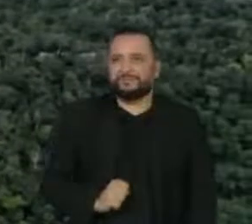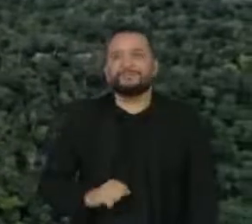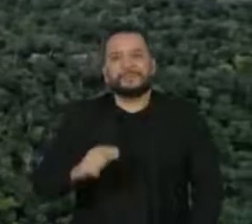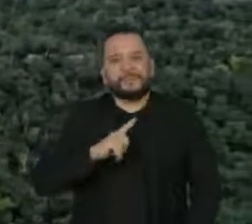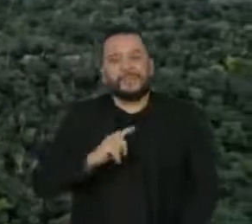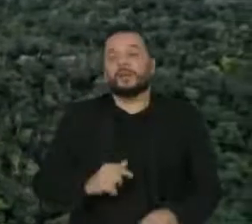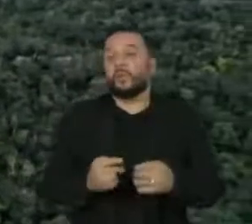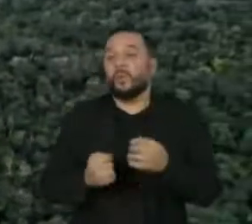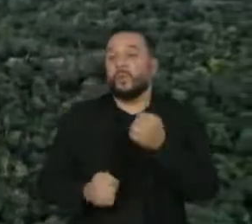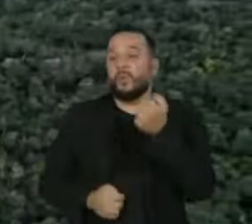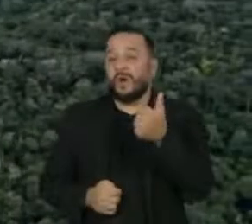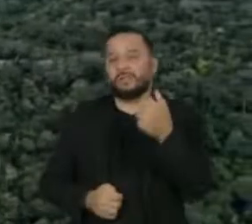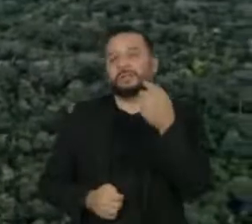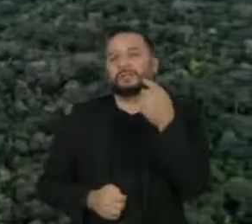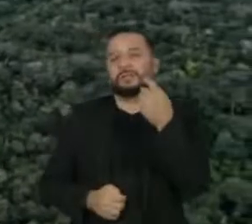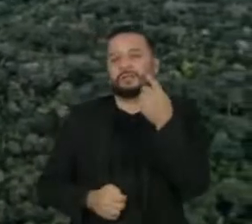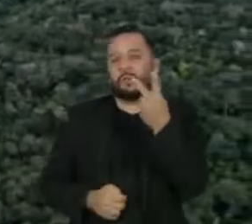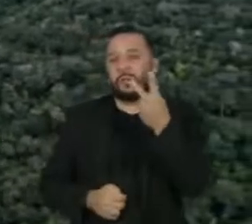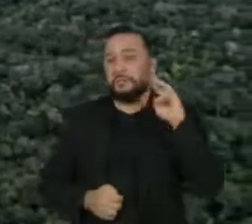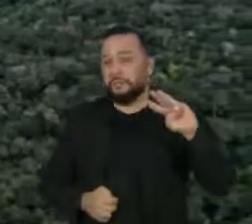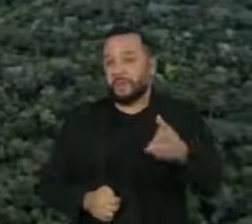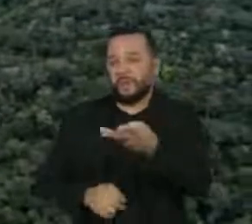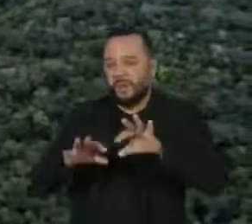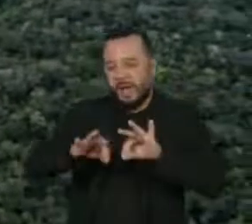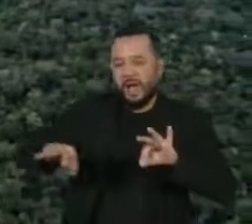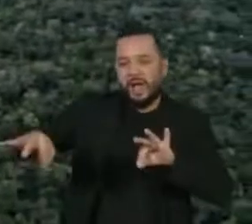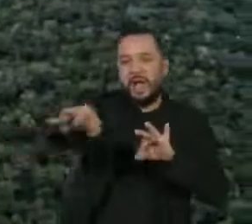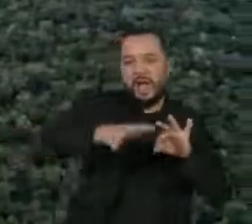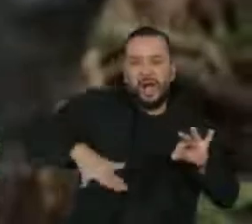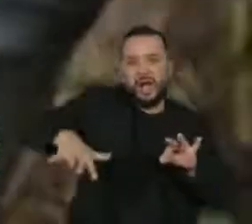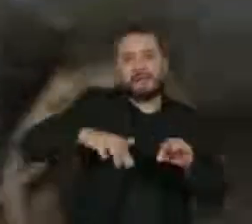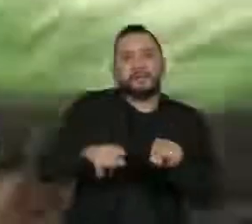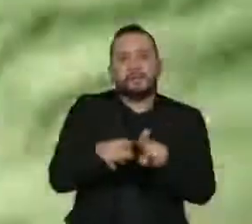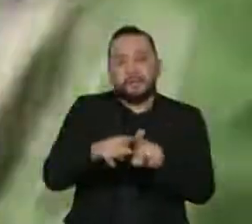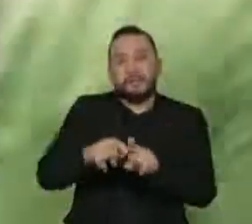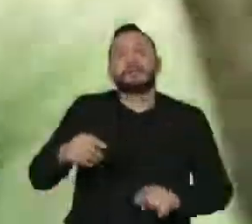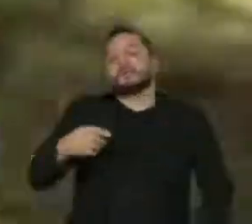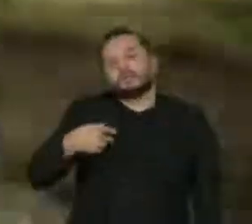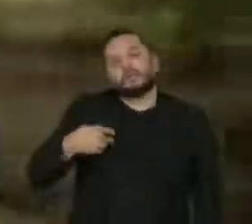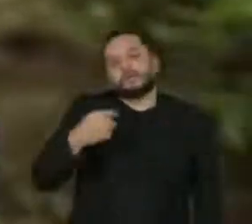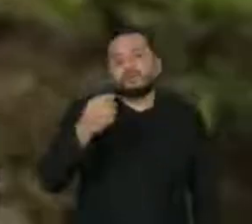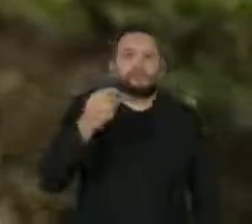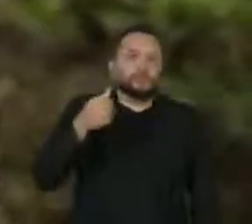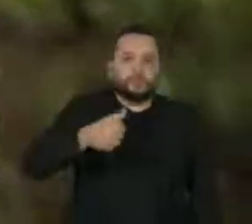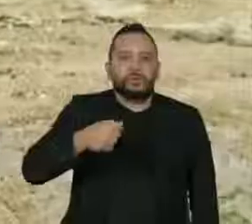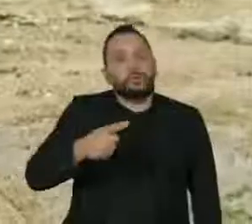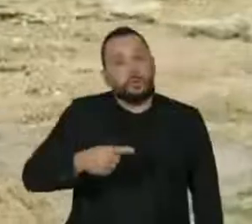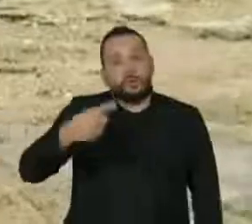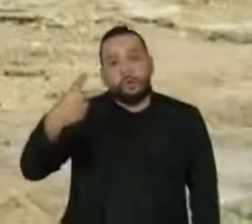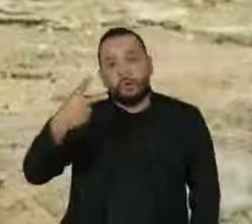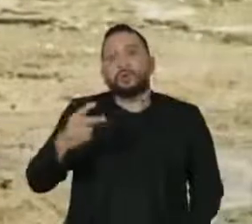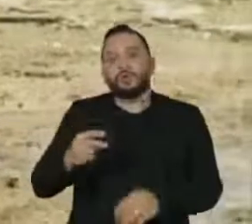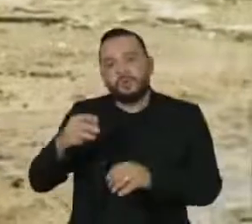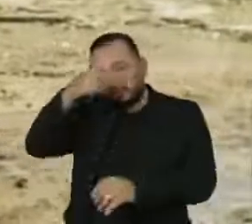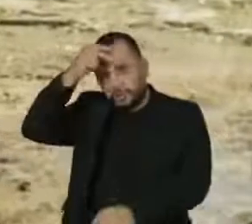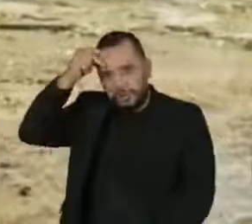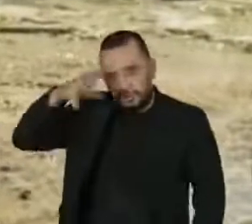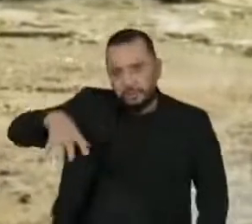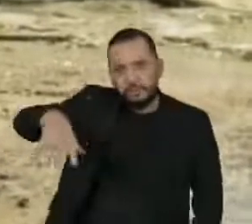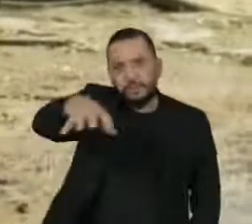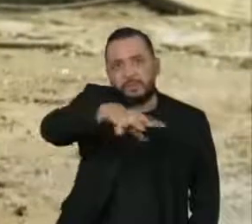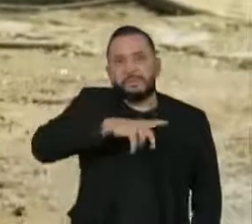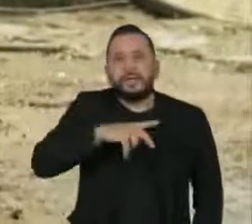quase 2 milhões de hectares, percorrendo 12 municípios. Aqui vivem menos de 150